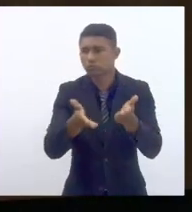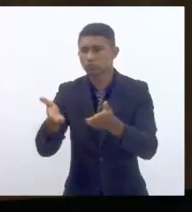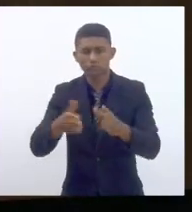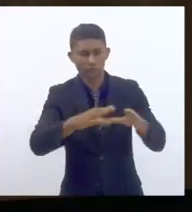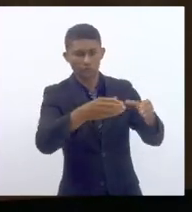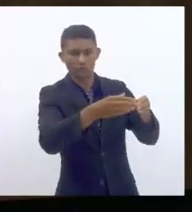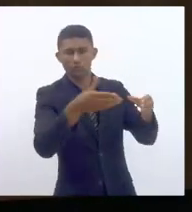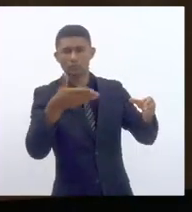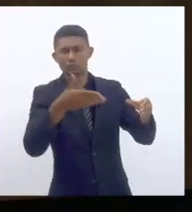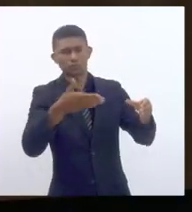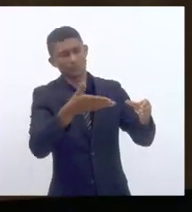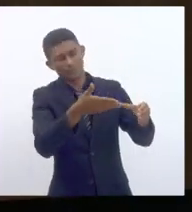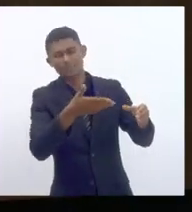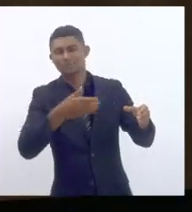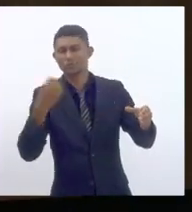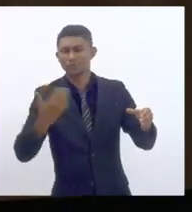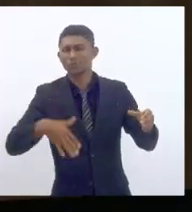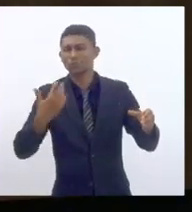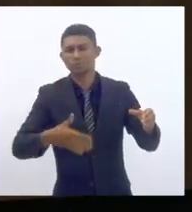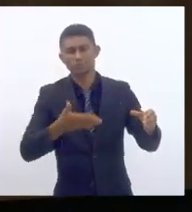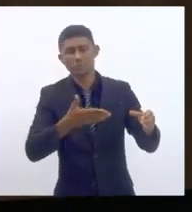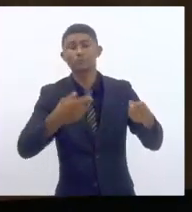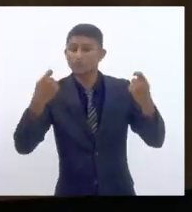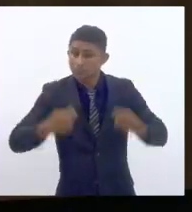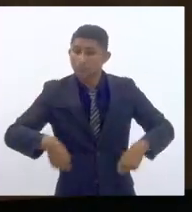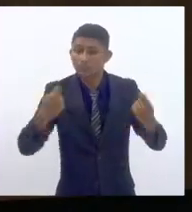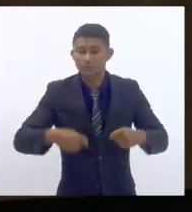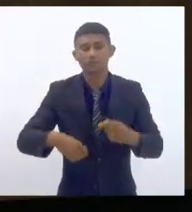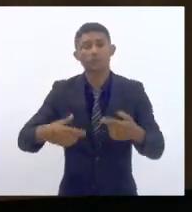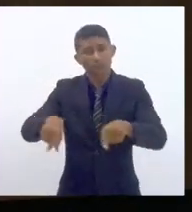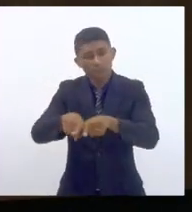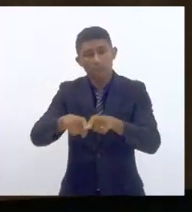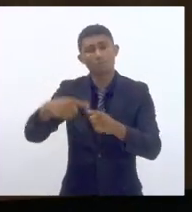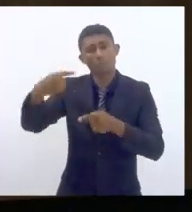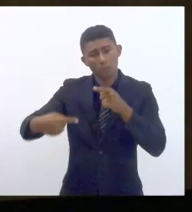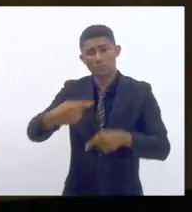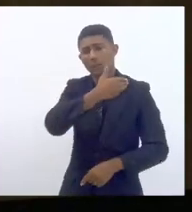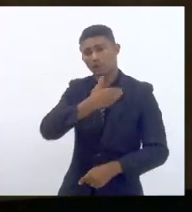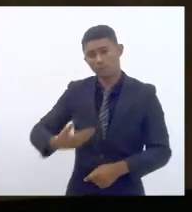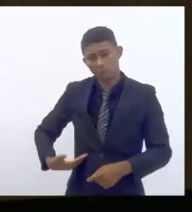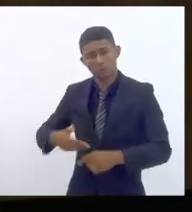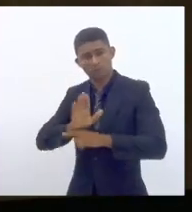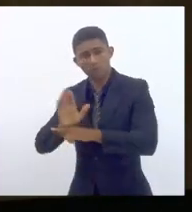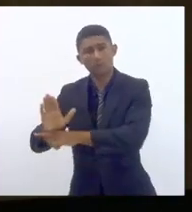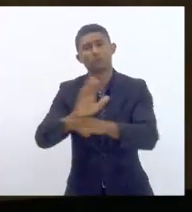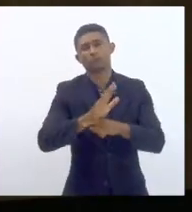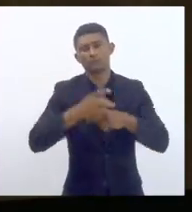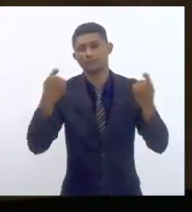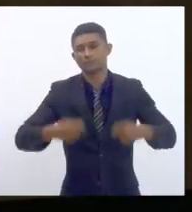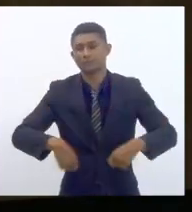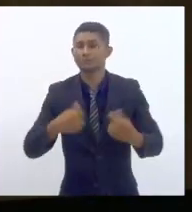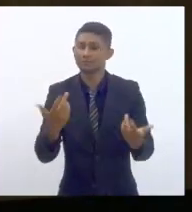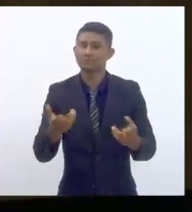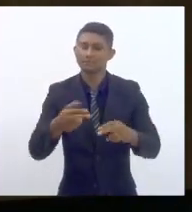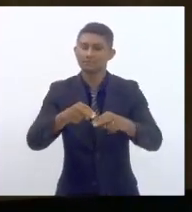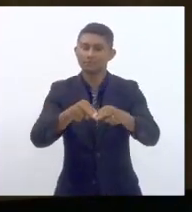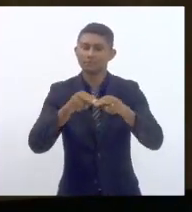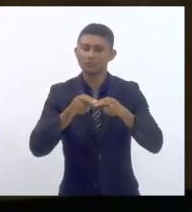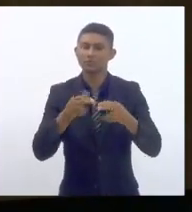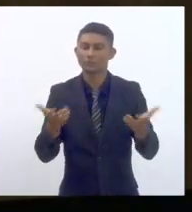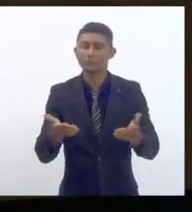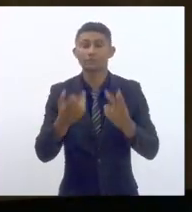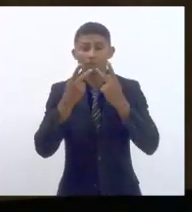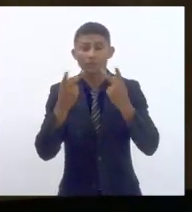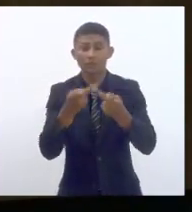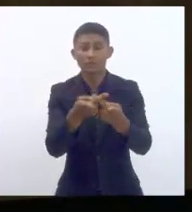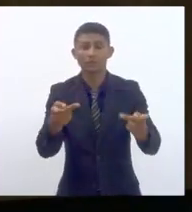ter um programa que especifique também políticas públicas para essa juventude. E aí, nesse sentido, senhor presidente,